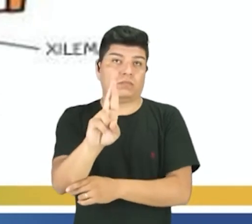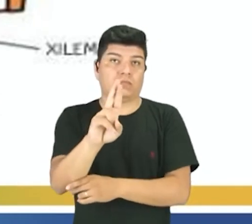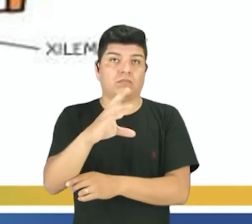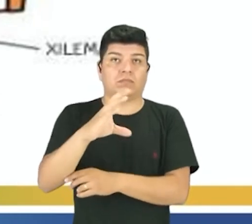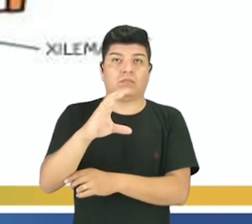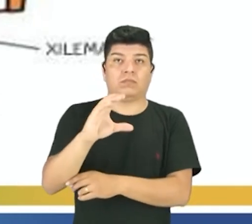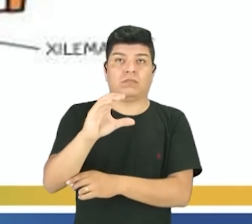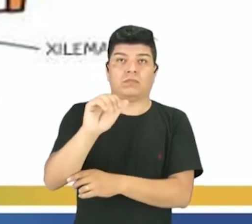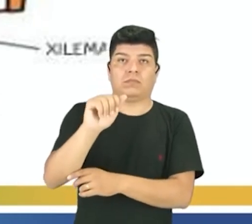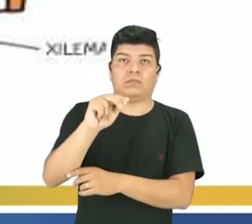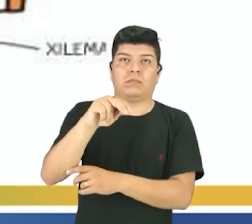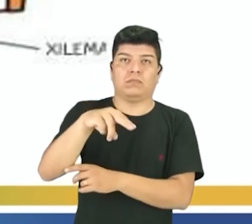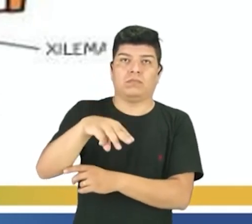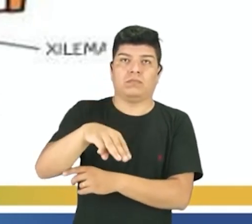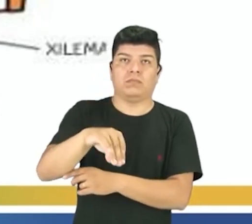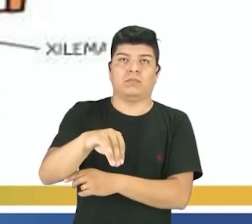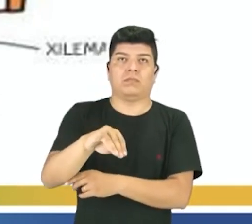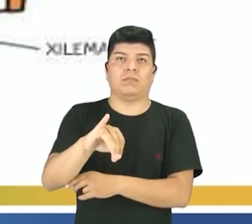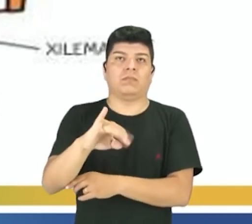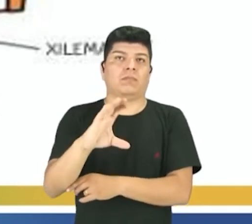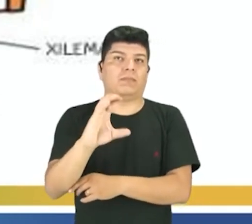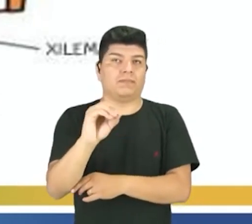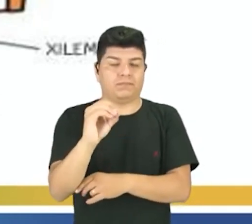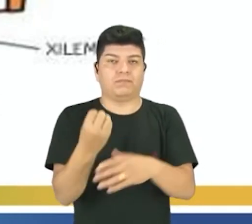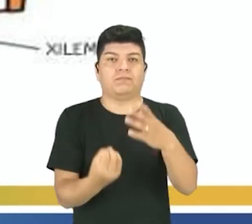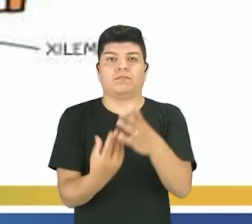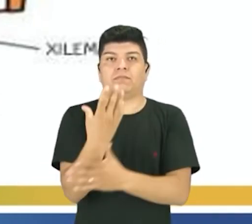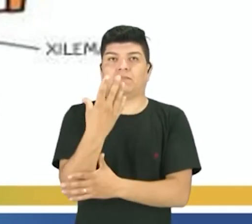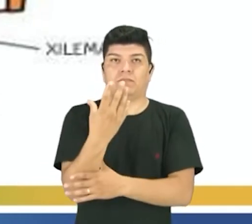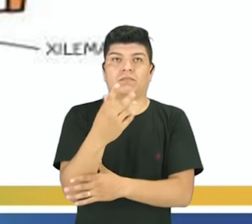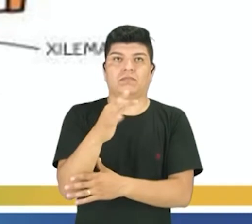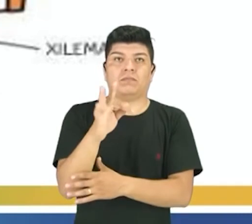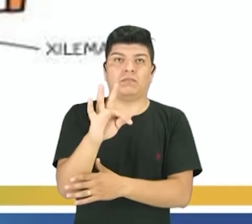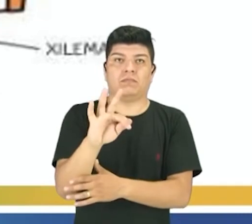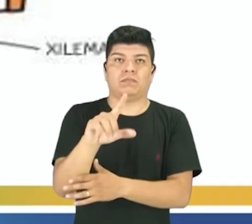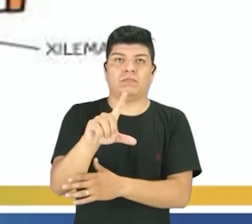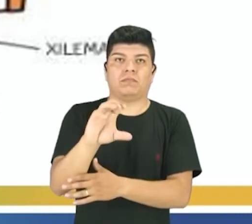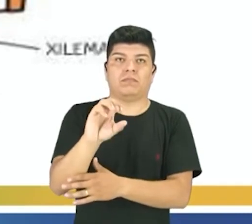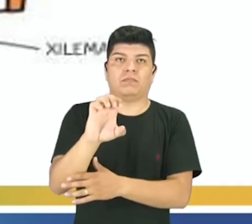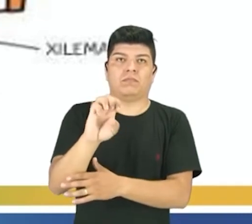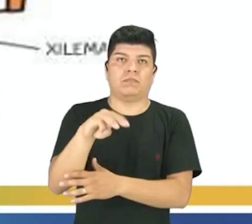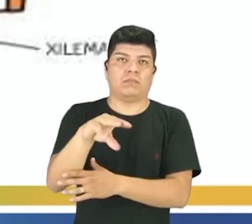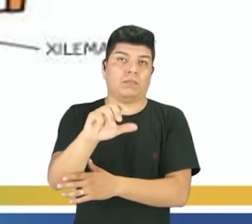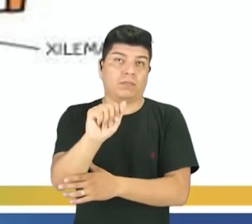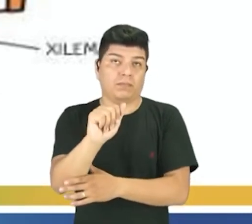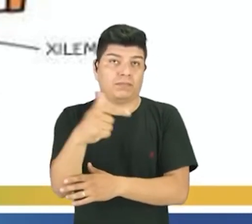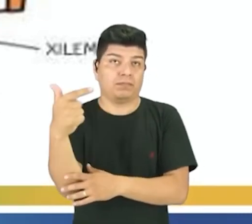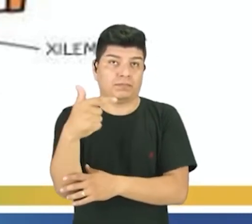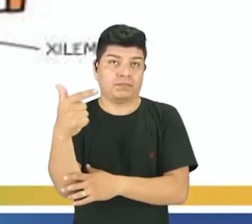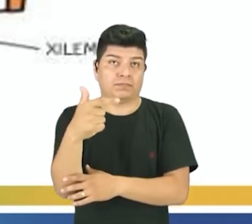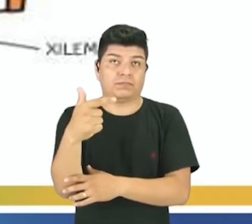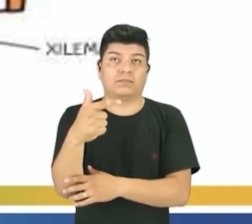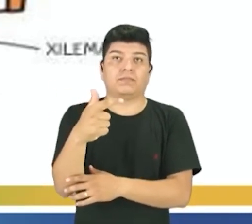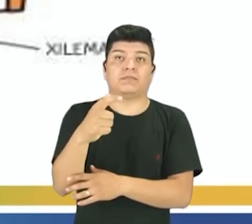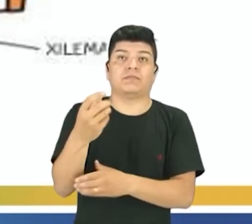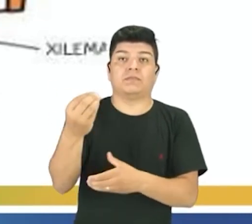câmbio, para fora, ele vai originar o floema secundário e para dentro o